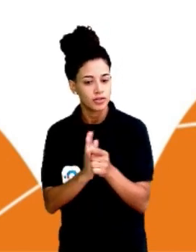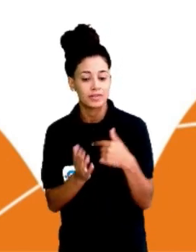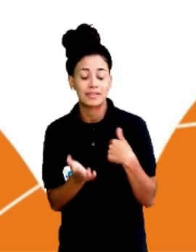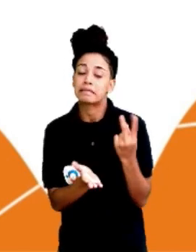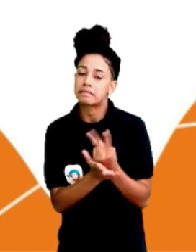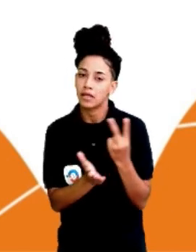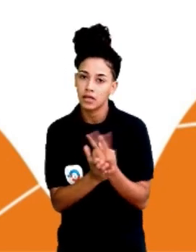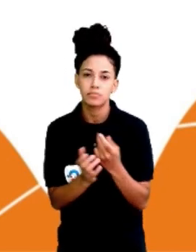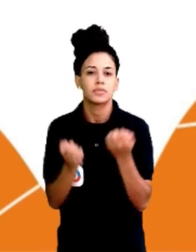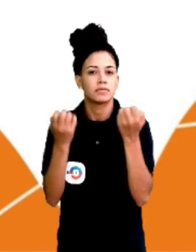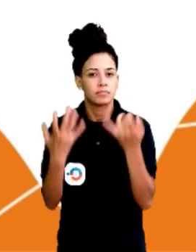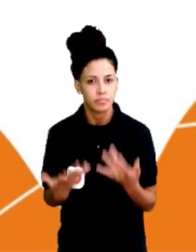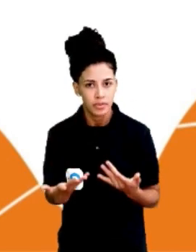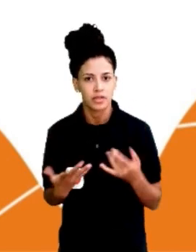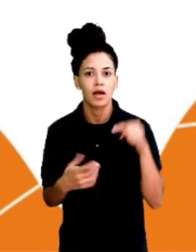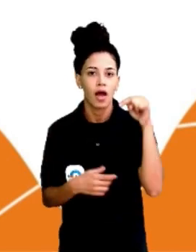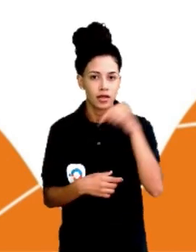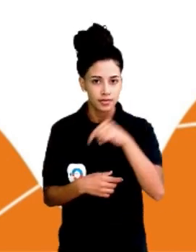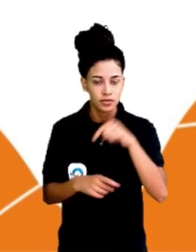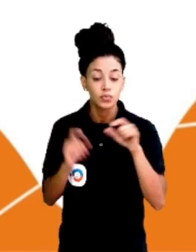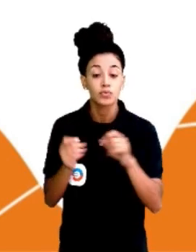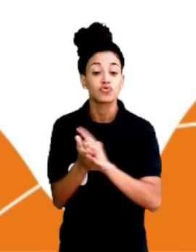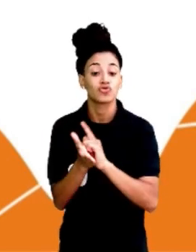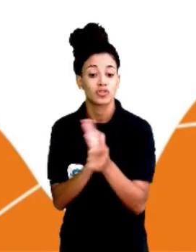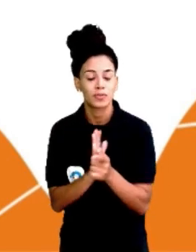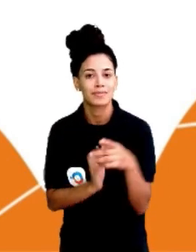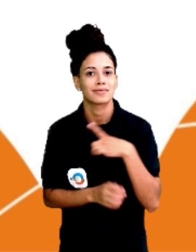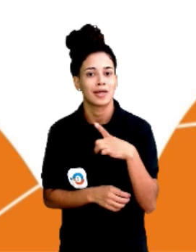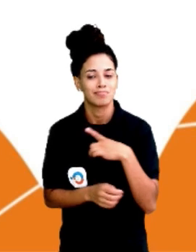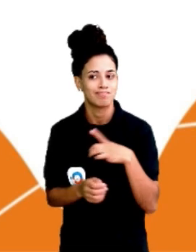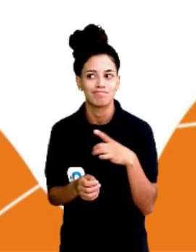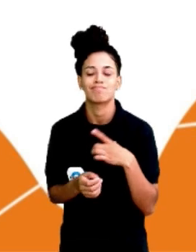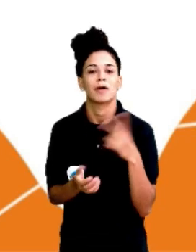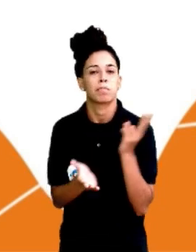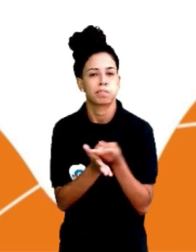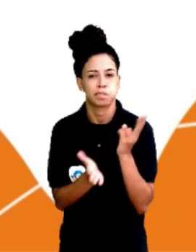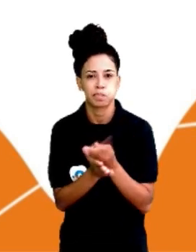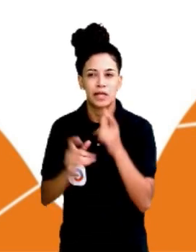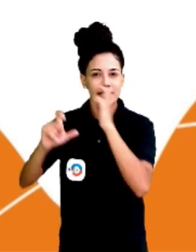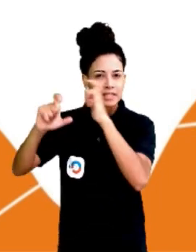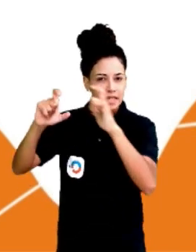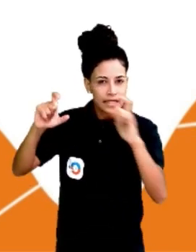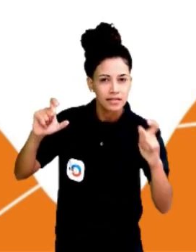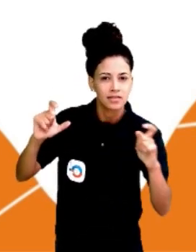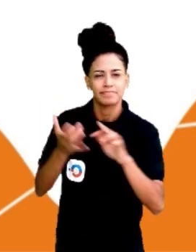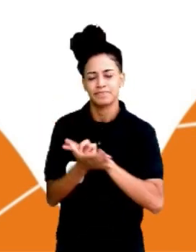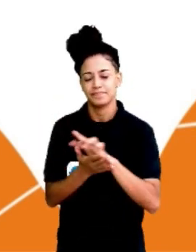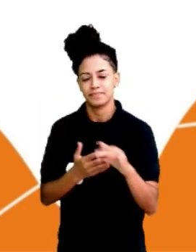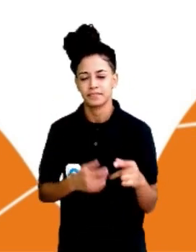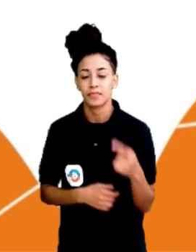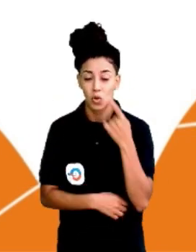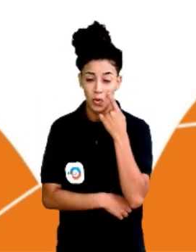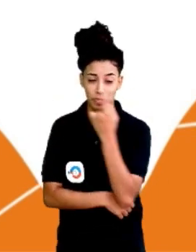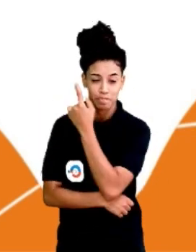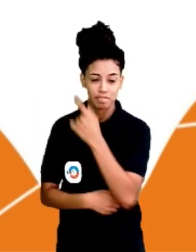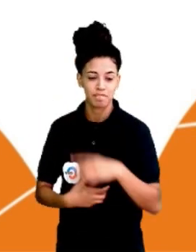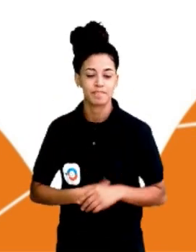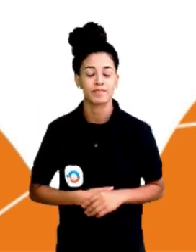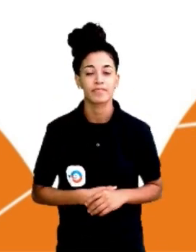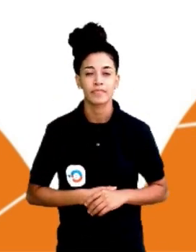reforçado Nos programas que é um gênero que cai muito charge tirinhas e a gente tem aqui uma situação